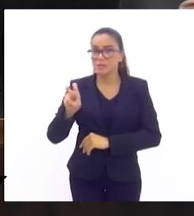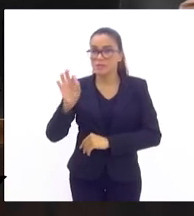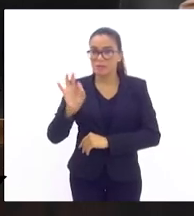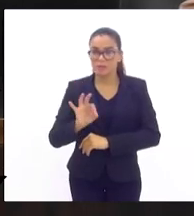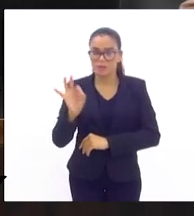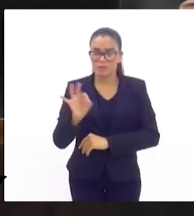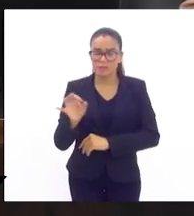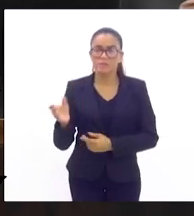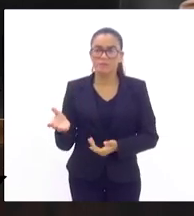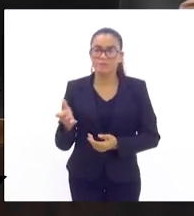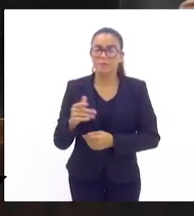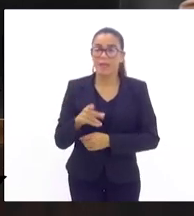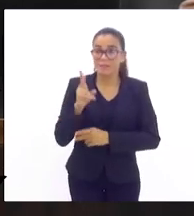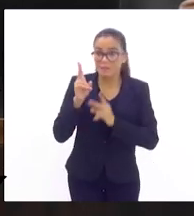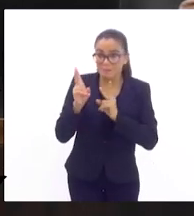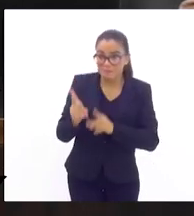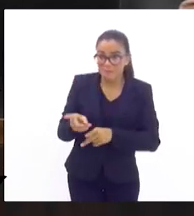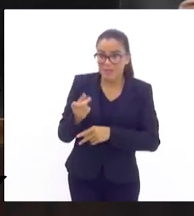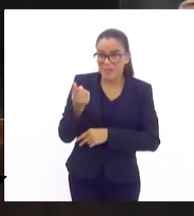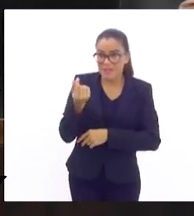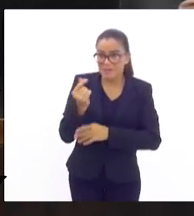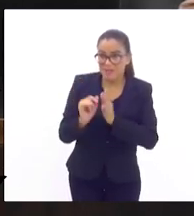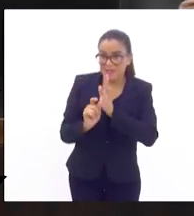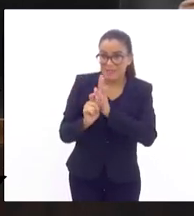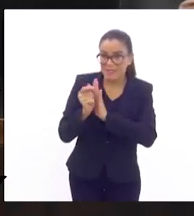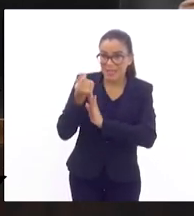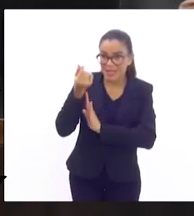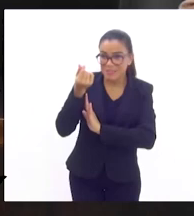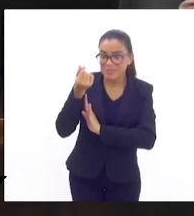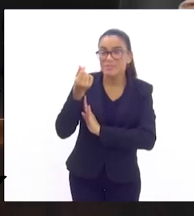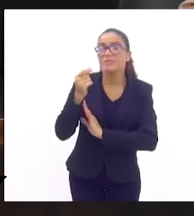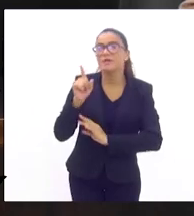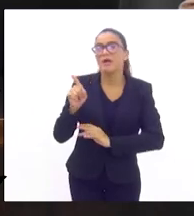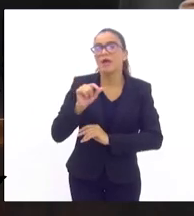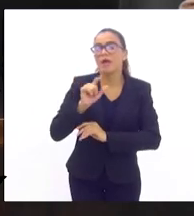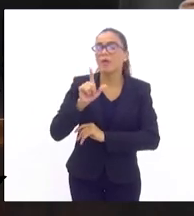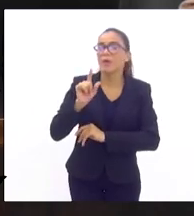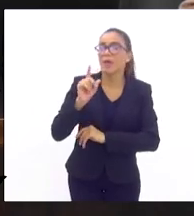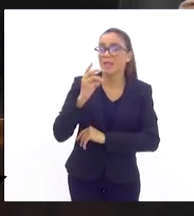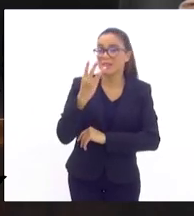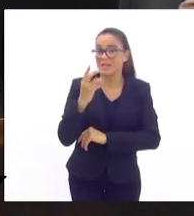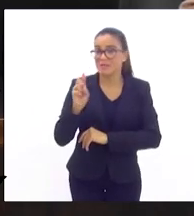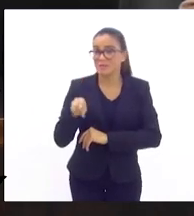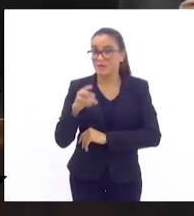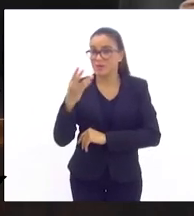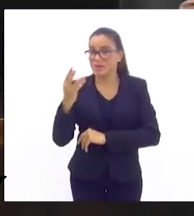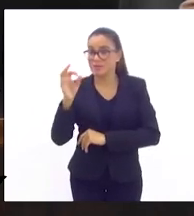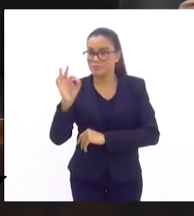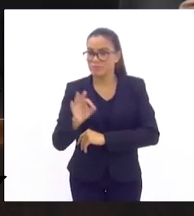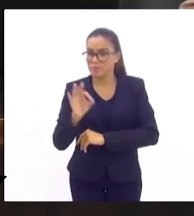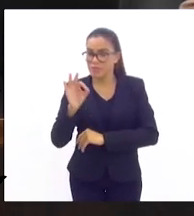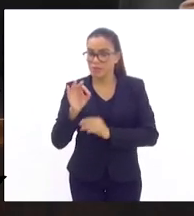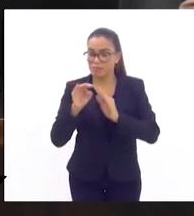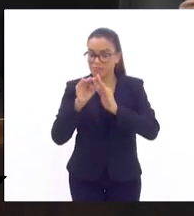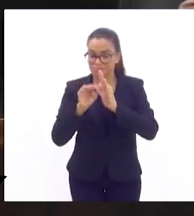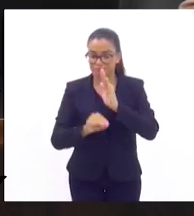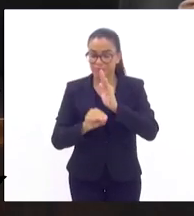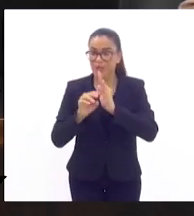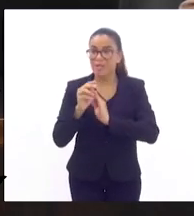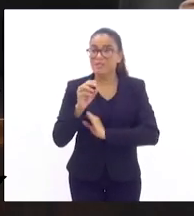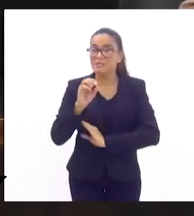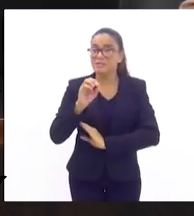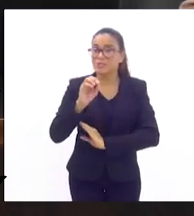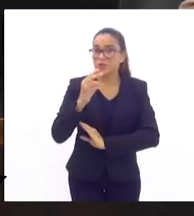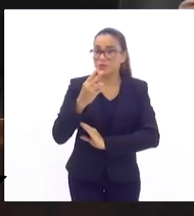85,5%. Essa mesma taxa era para as indústrias de 3,3% e caiu para